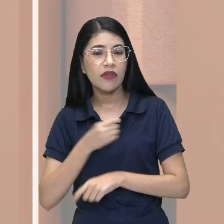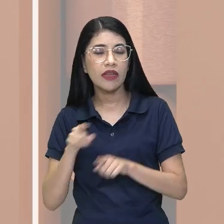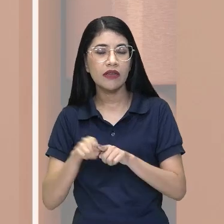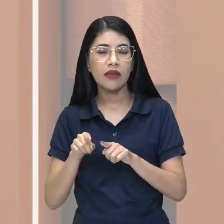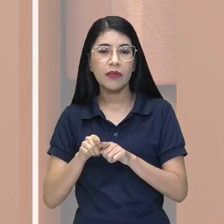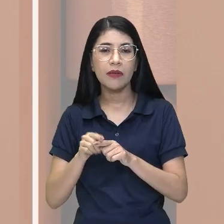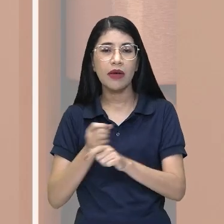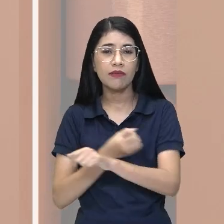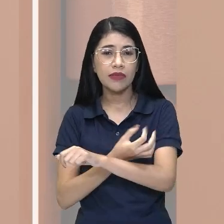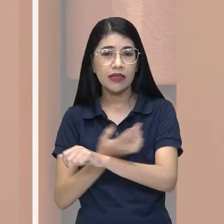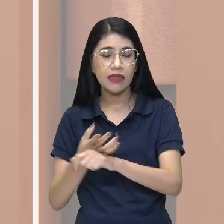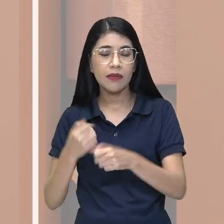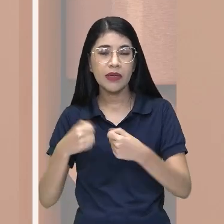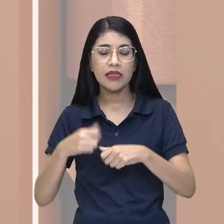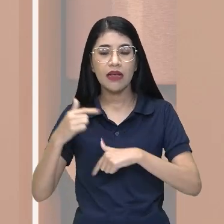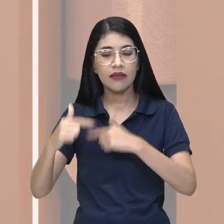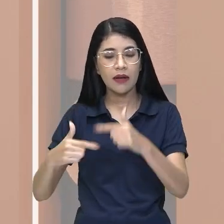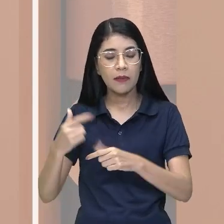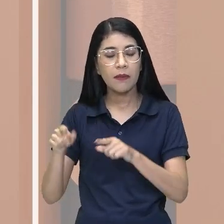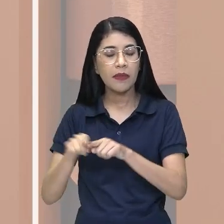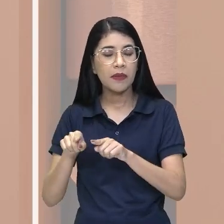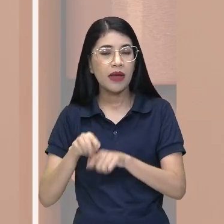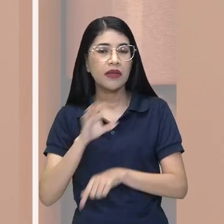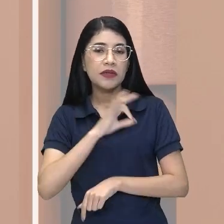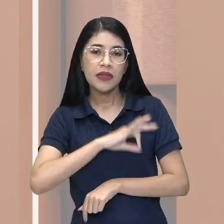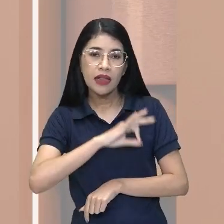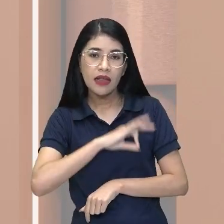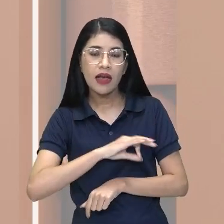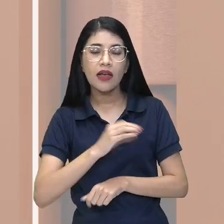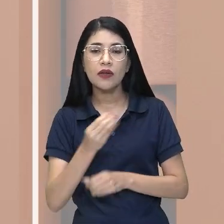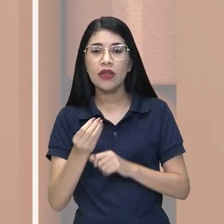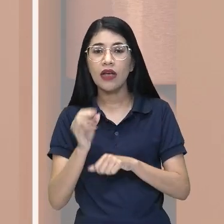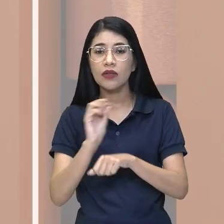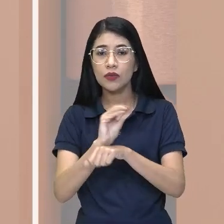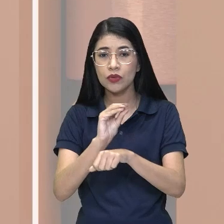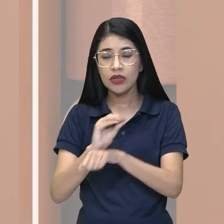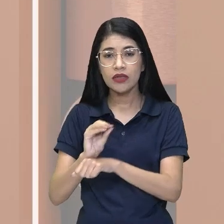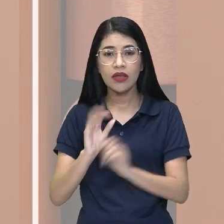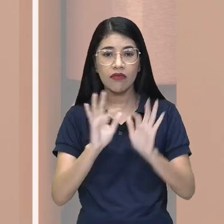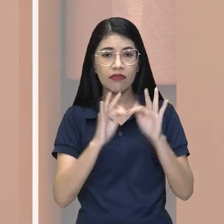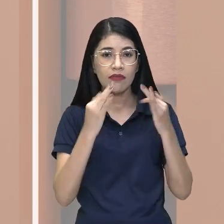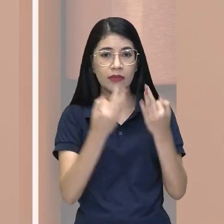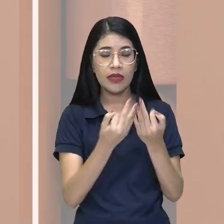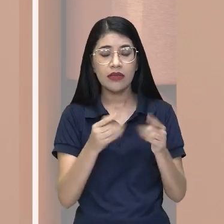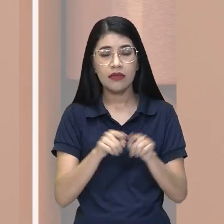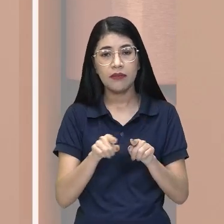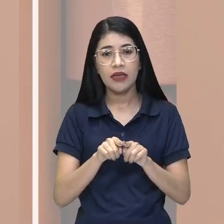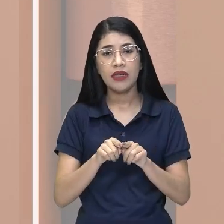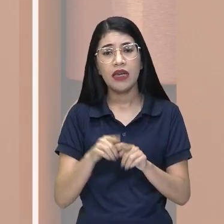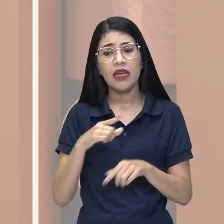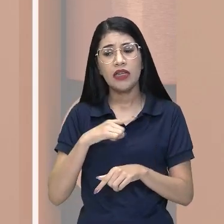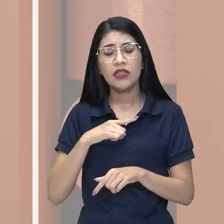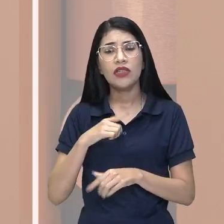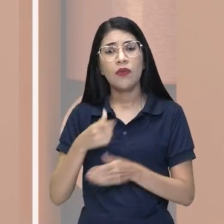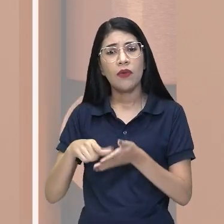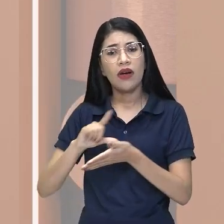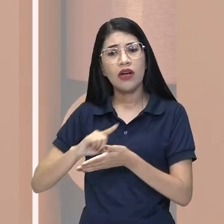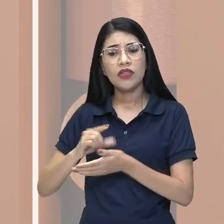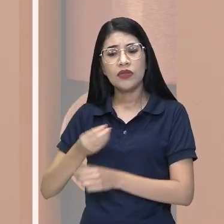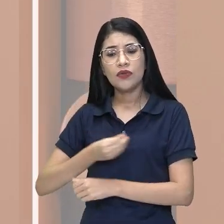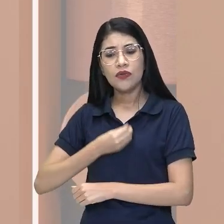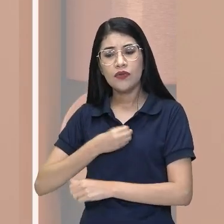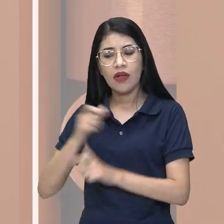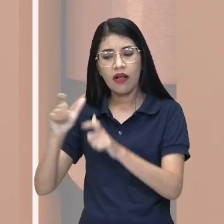que precisa de emprego, que precisa de salário, né, para sustentação de casa. Né. Os negros tinham a casa, tinham a senzala, moravam